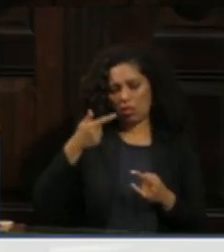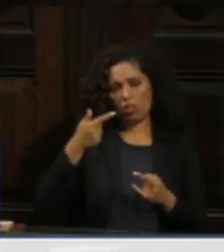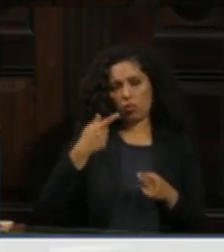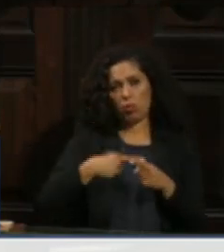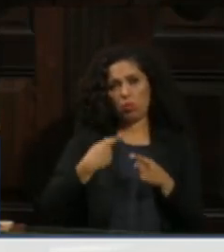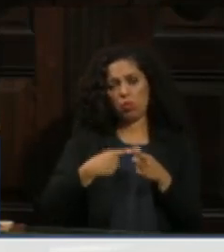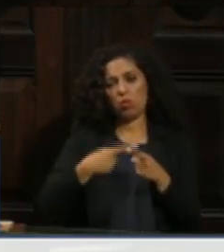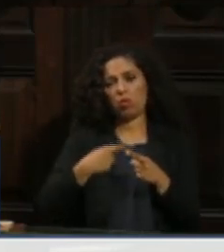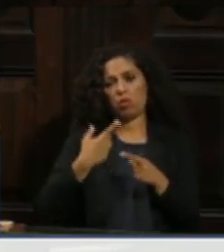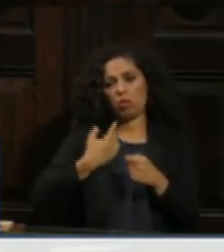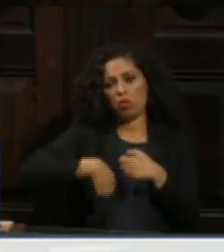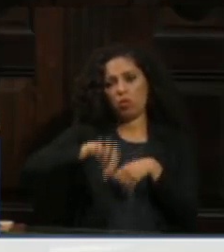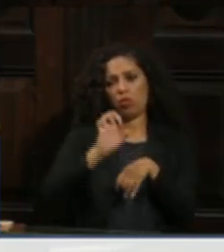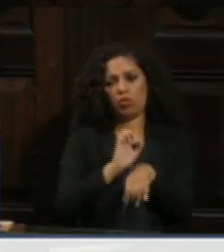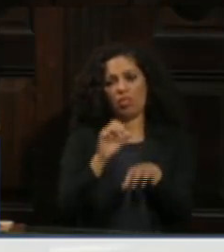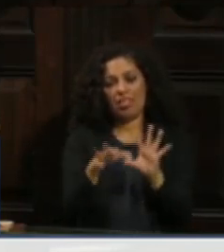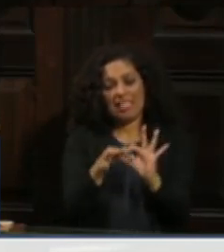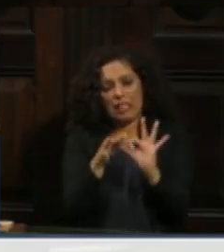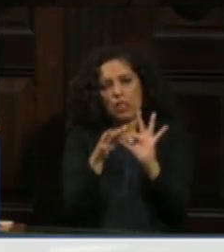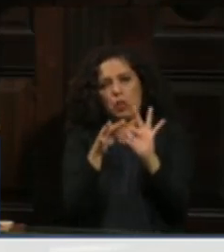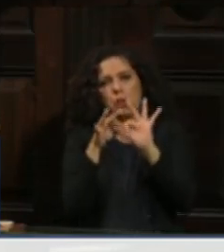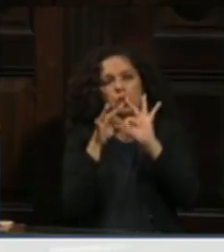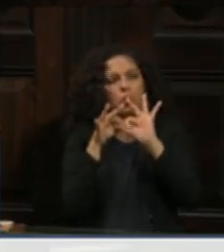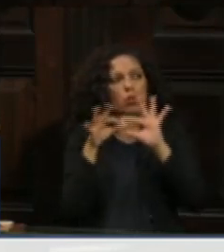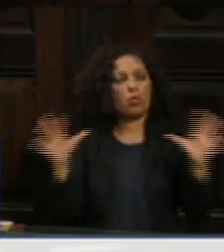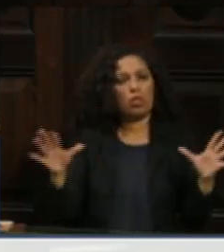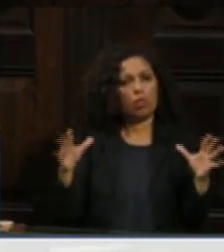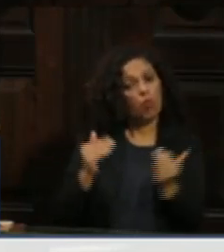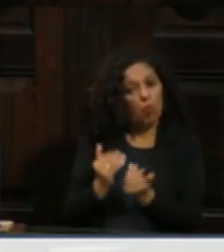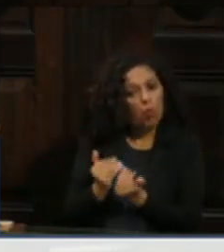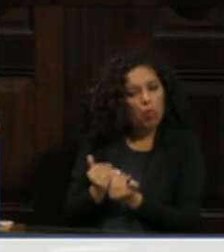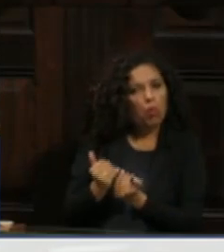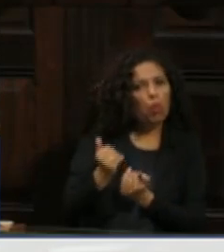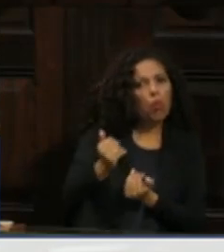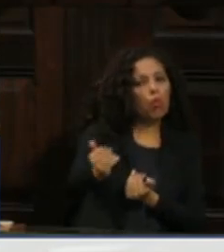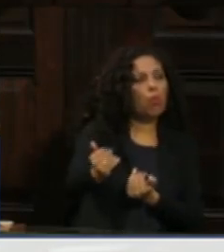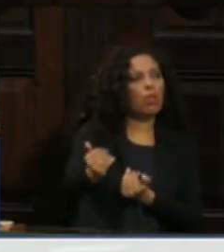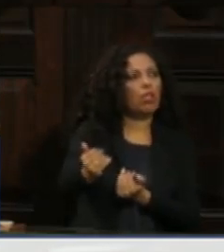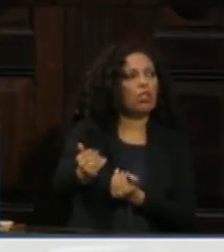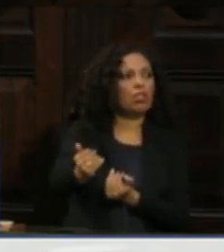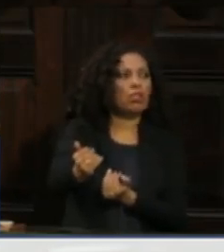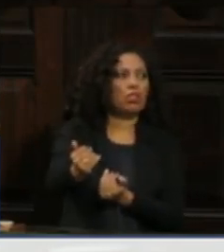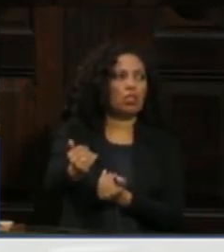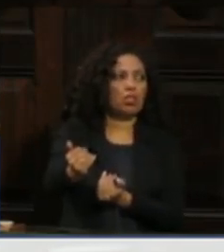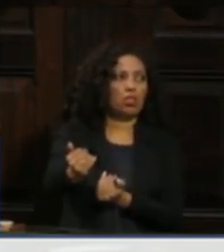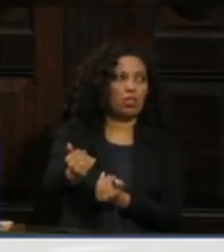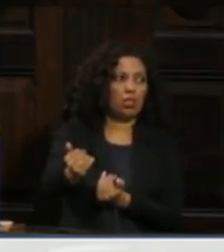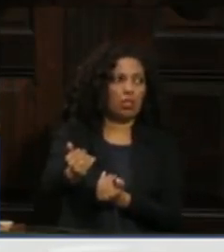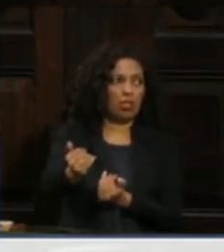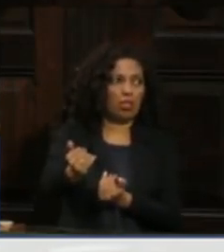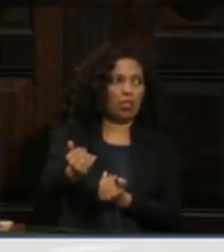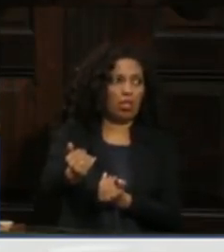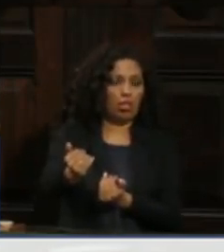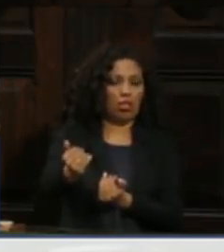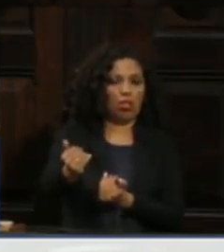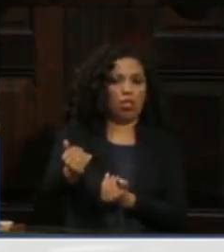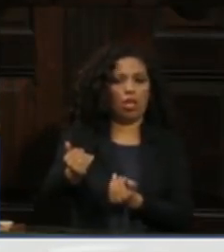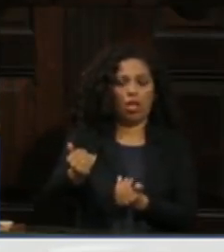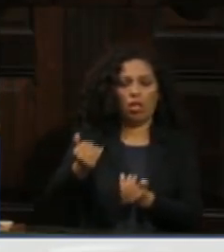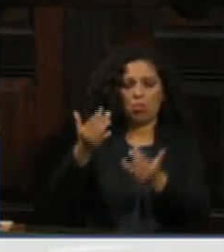Existe a criminalização do exercício do mandato, existe a desmoralização do exercício do